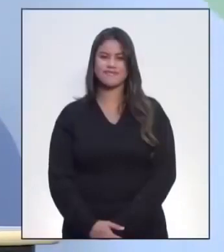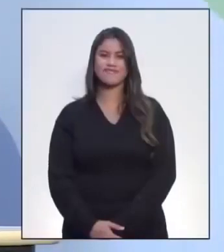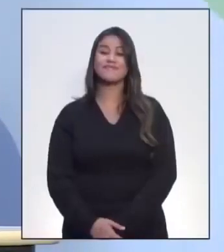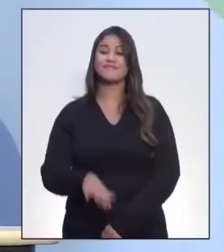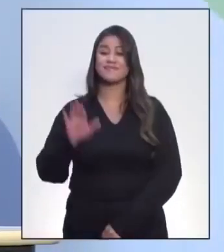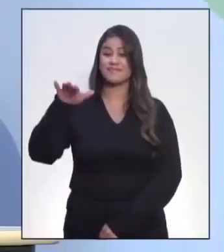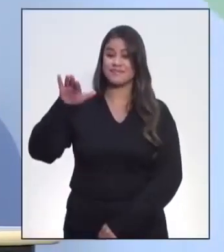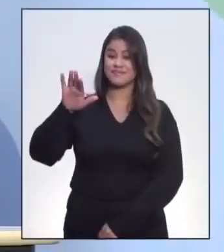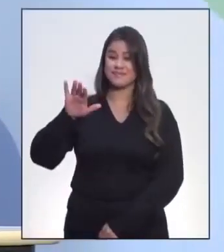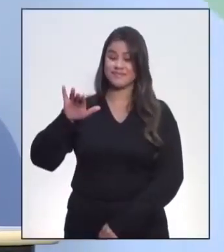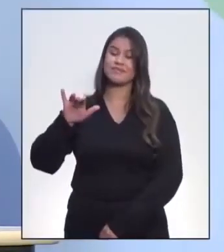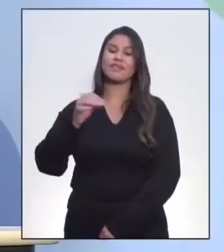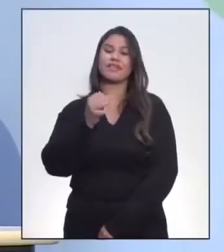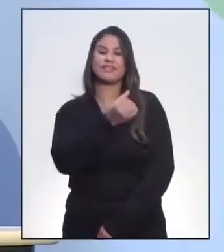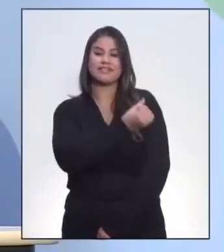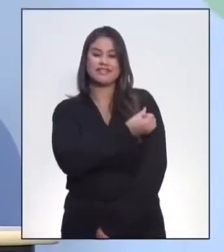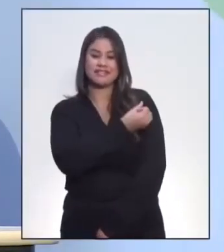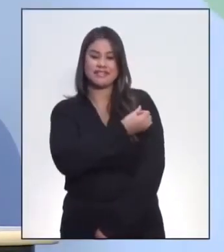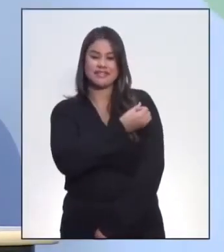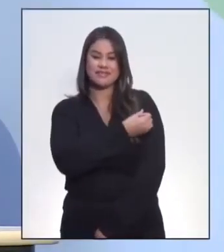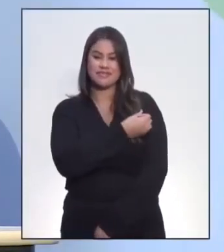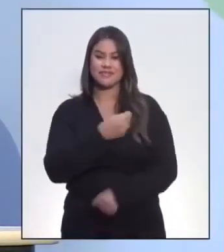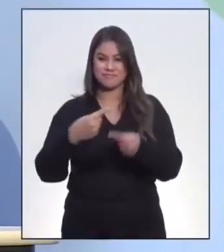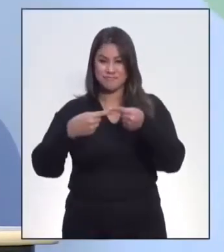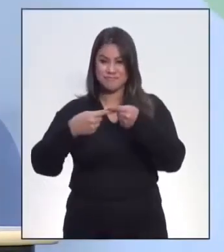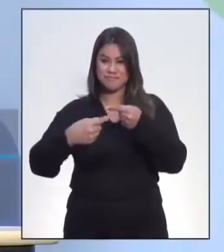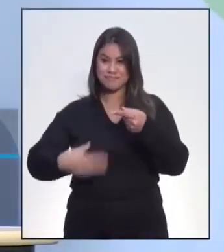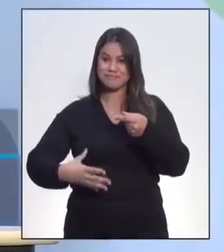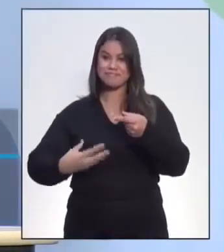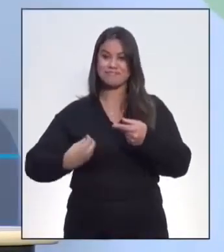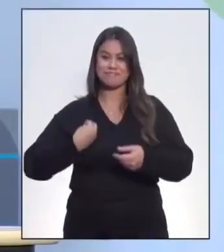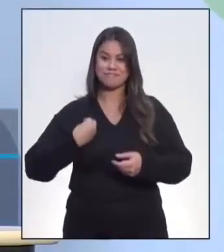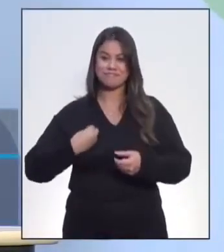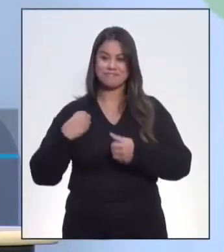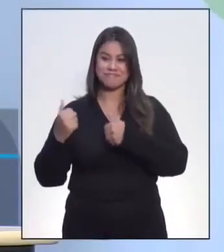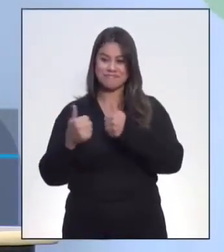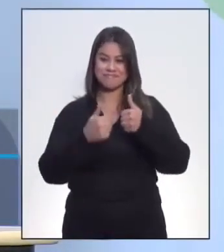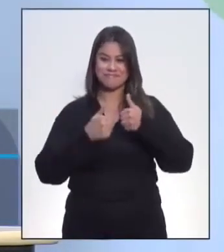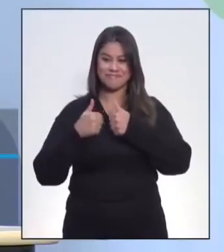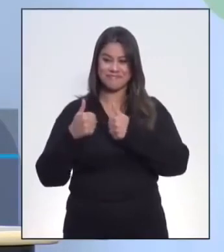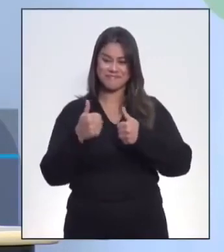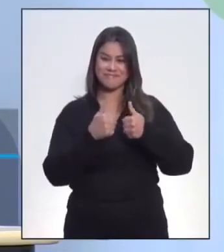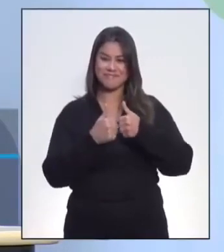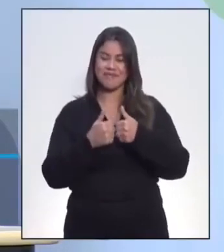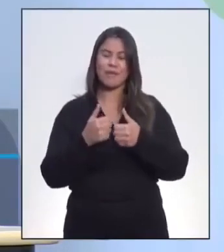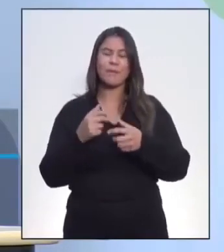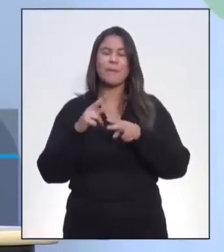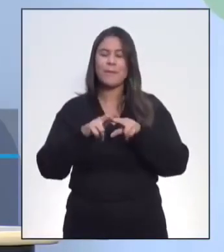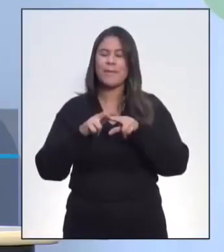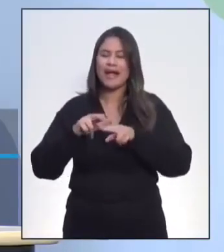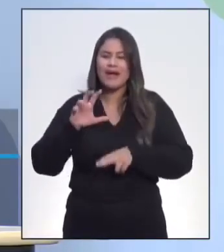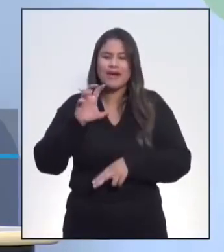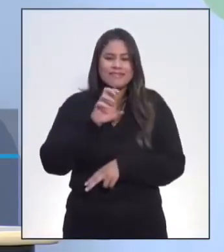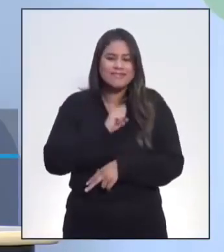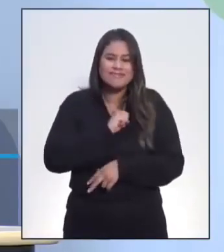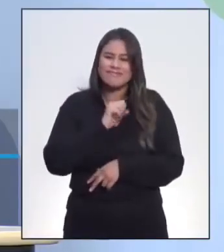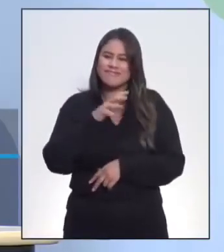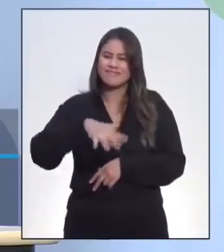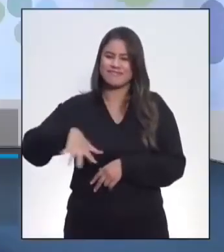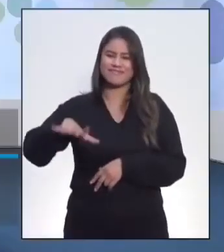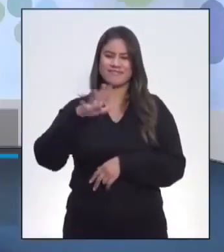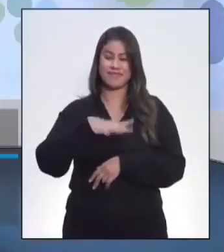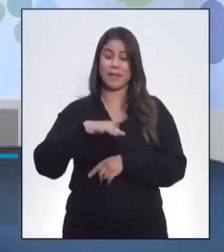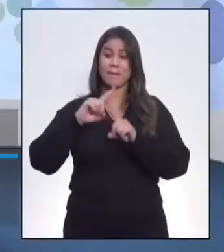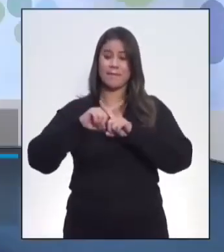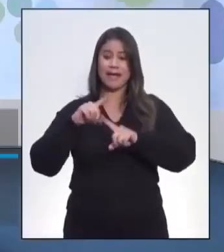Osmar, para variar, o 6º ano está participando assim de uma forma maravilhosa, por isso que eu amo demais essa turma, né? Amo todos,